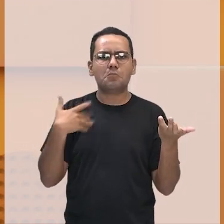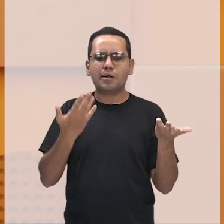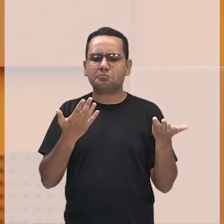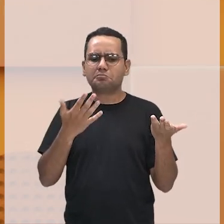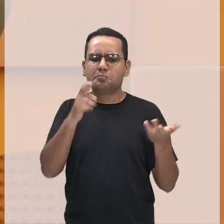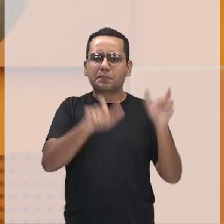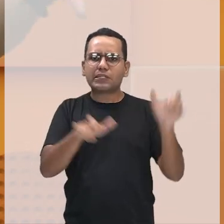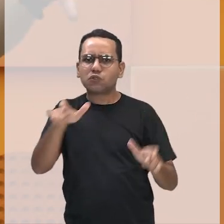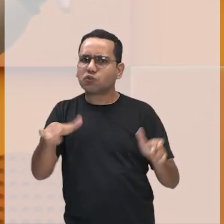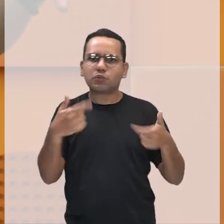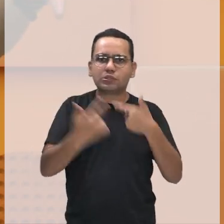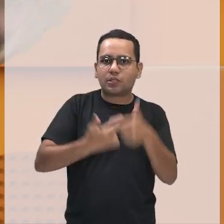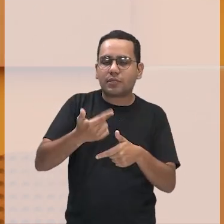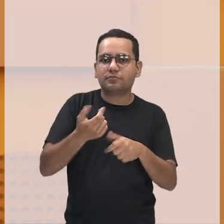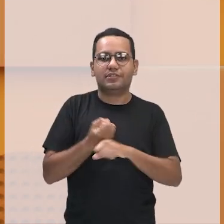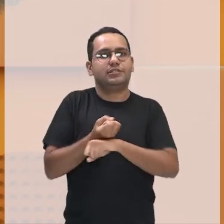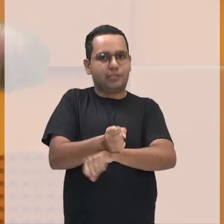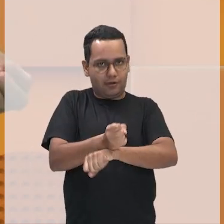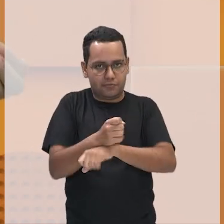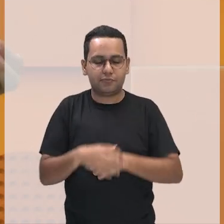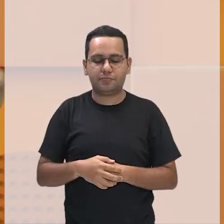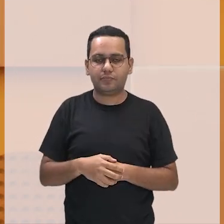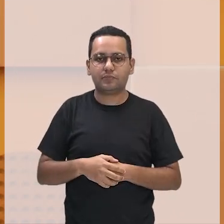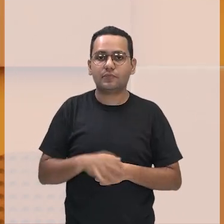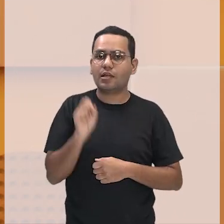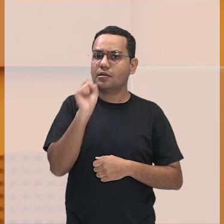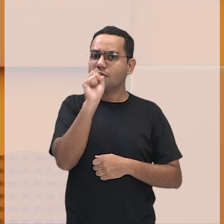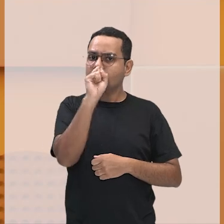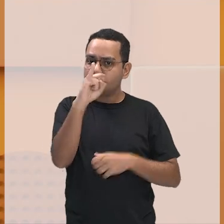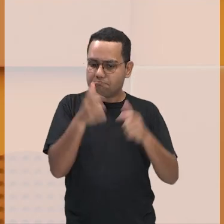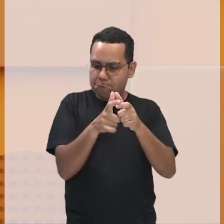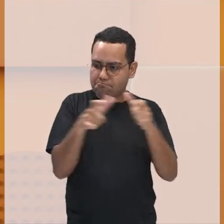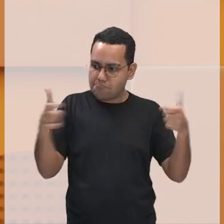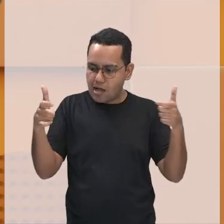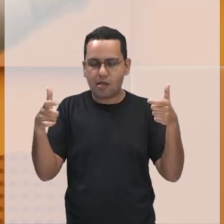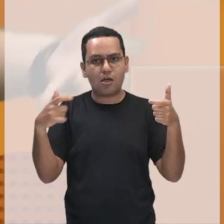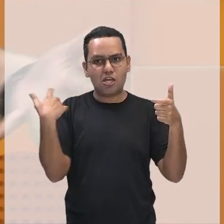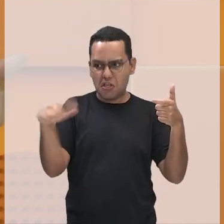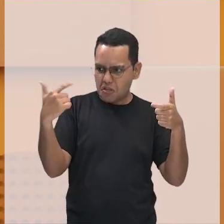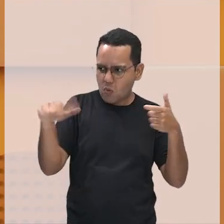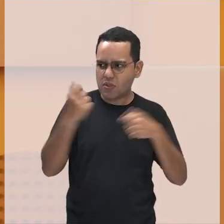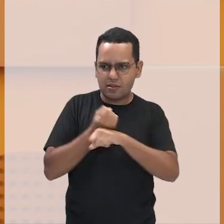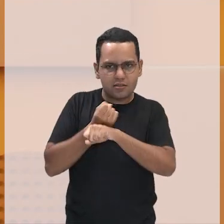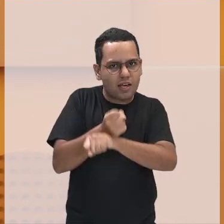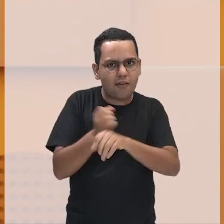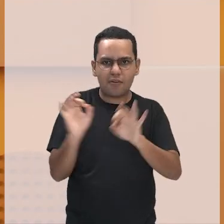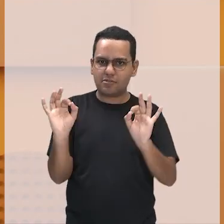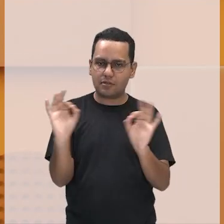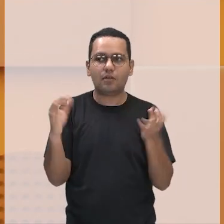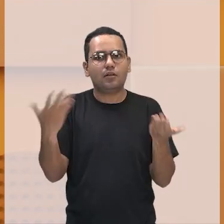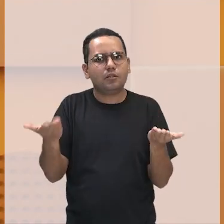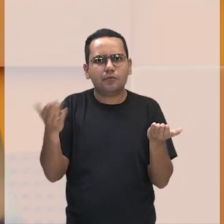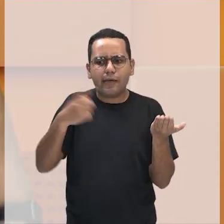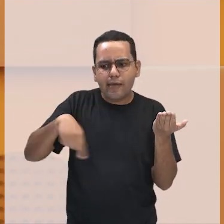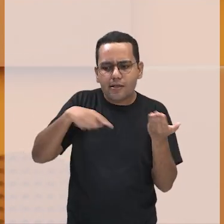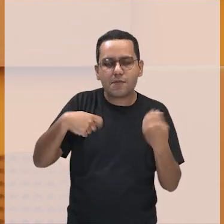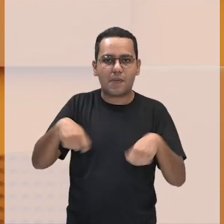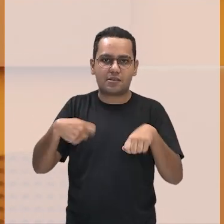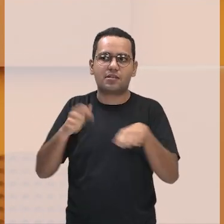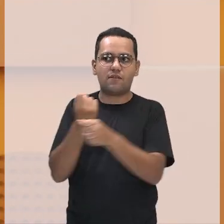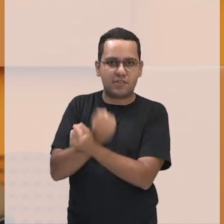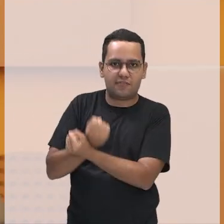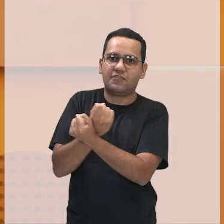escravos. Se eu tenho uma grande extensão territorial e não consigo mais escravos, crise, né? Quem é que vai defender, então, as fronteiras? Vamos falar agora sobre